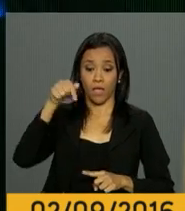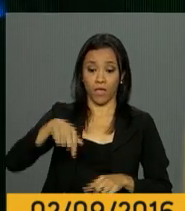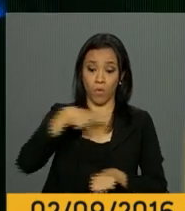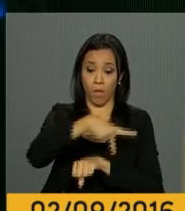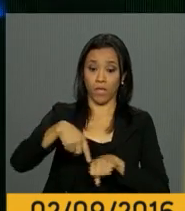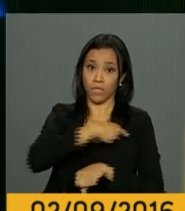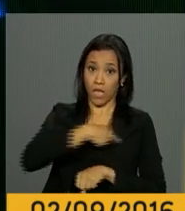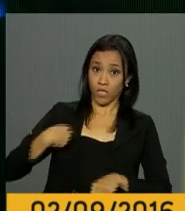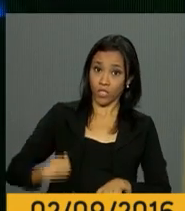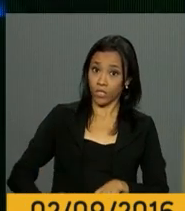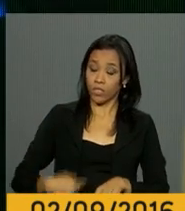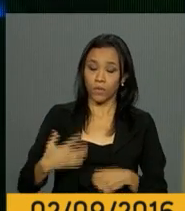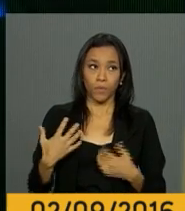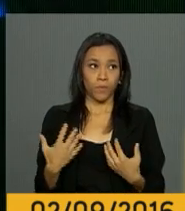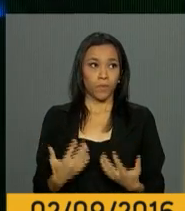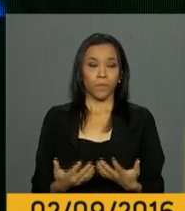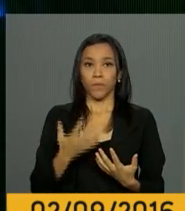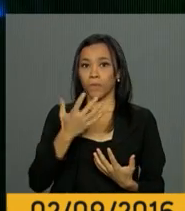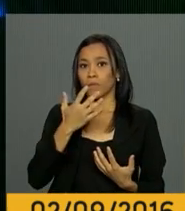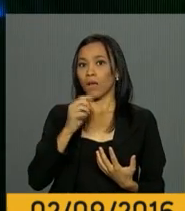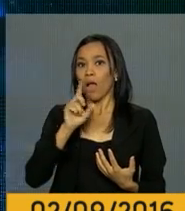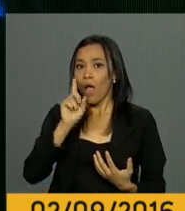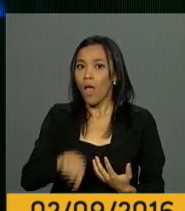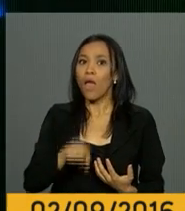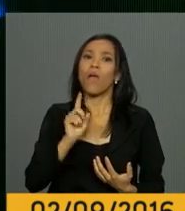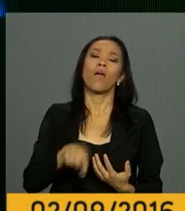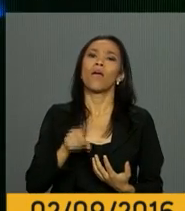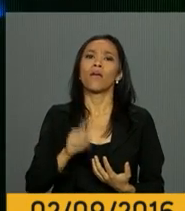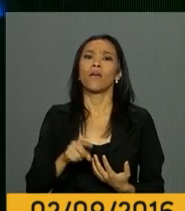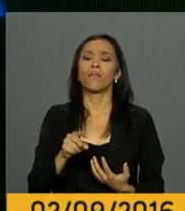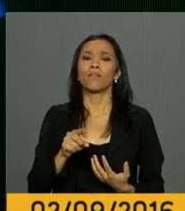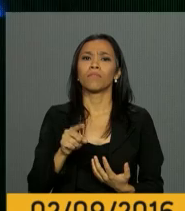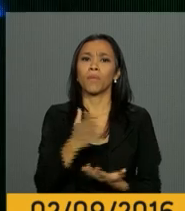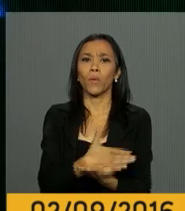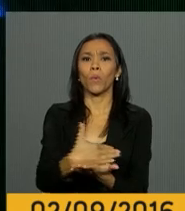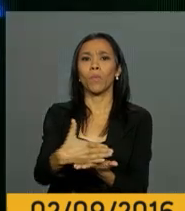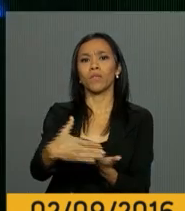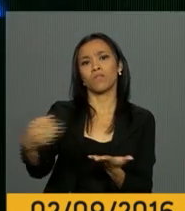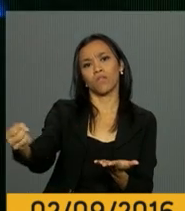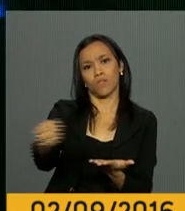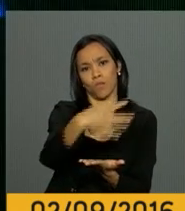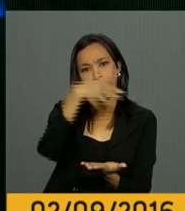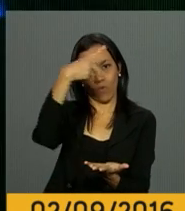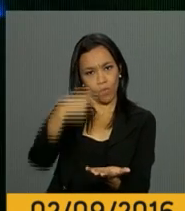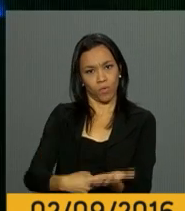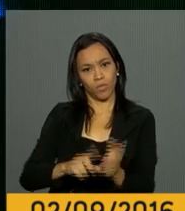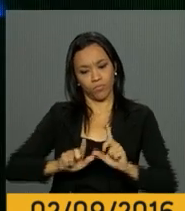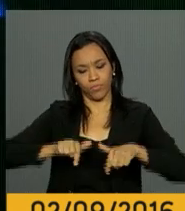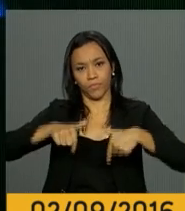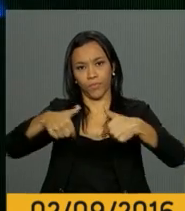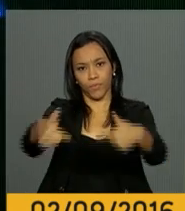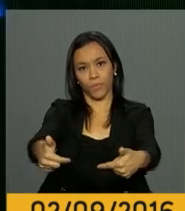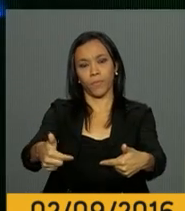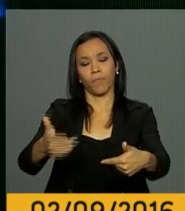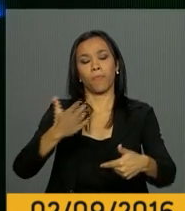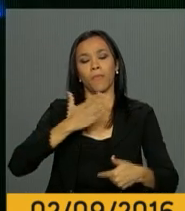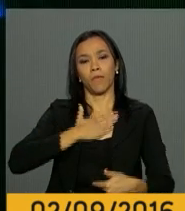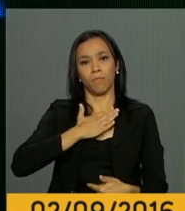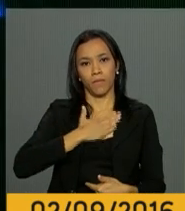é destino dos mais apropriados para o início desta nova jornada. Em